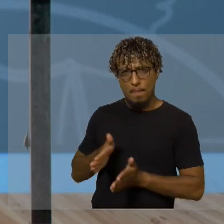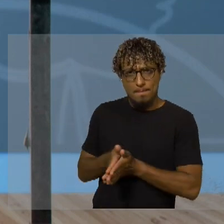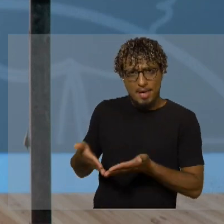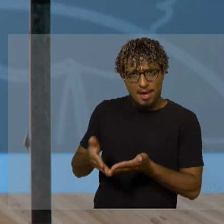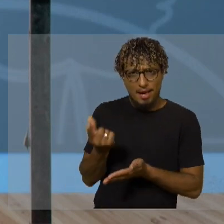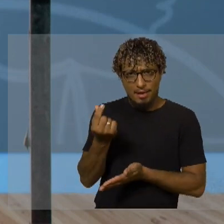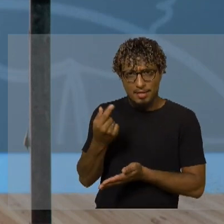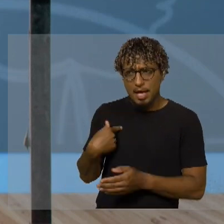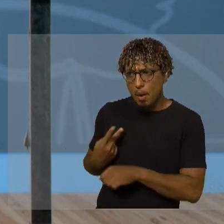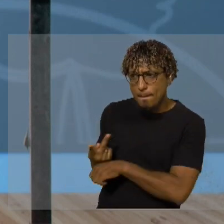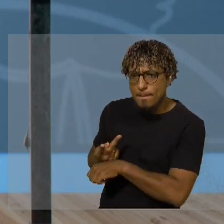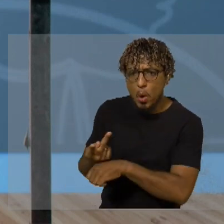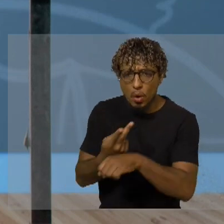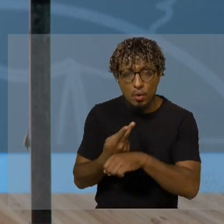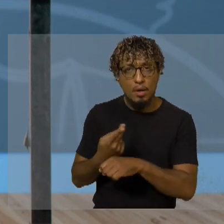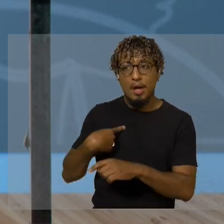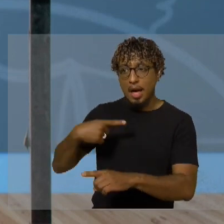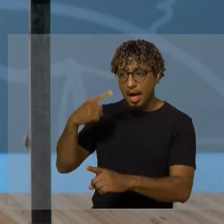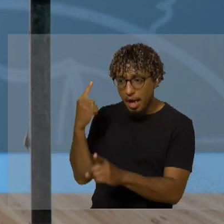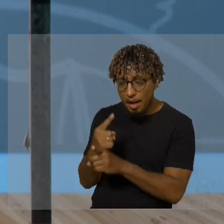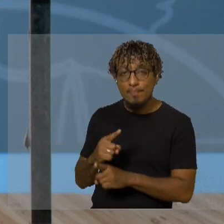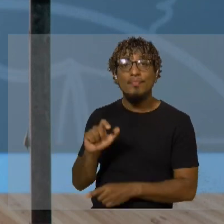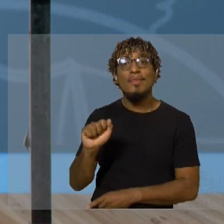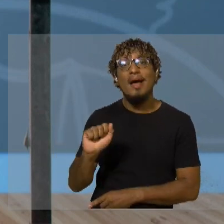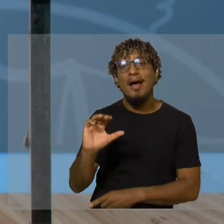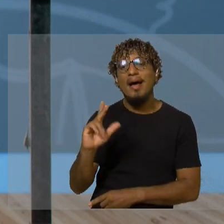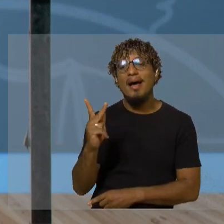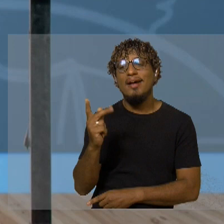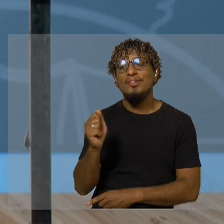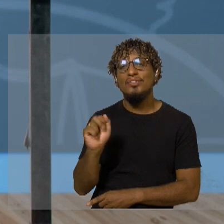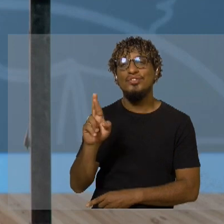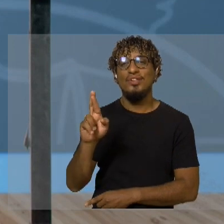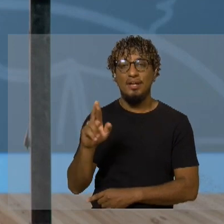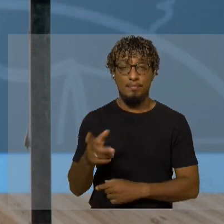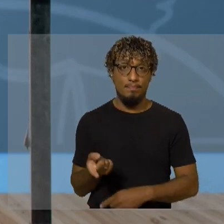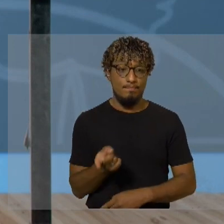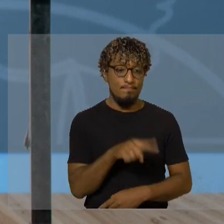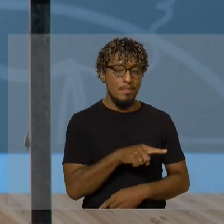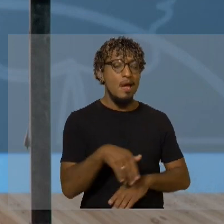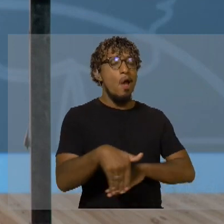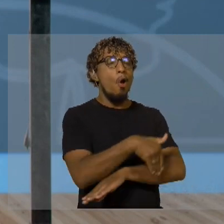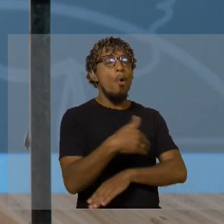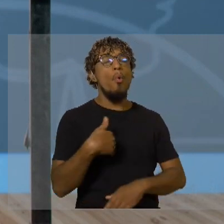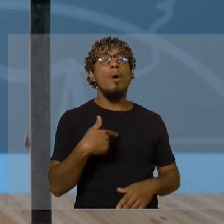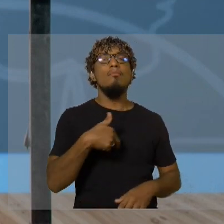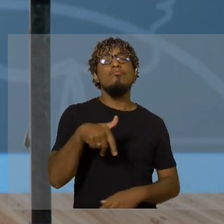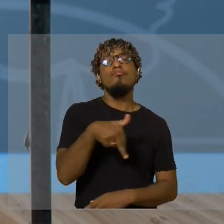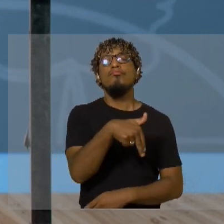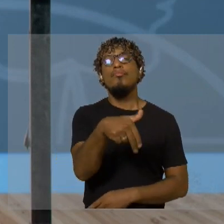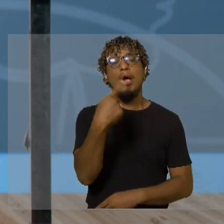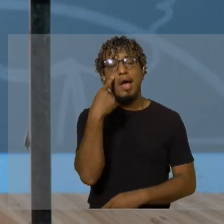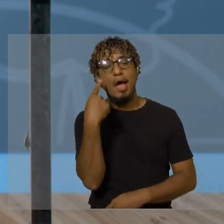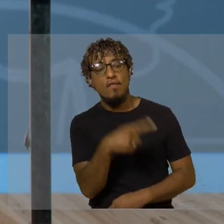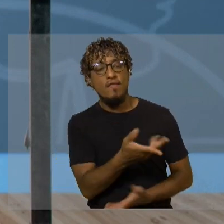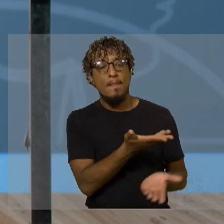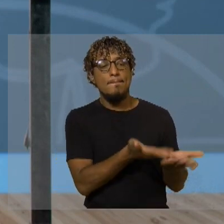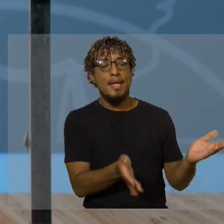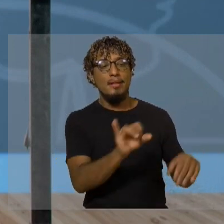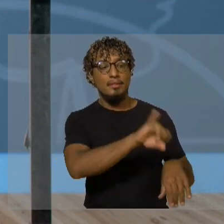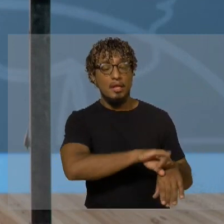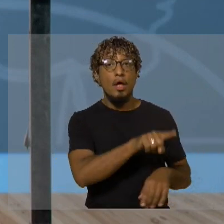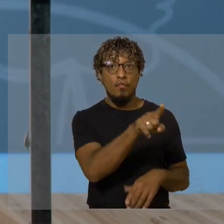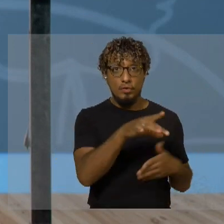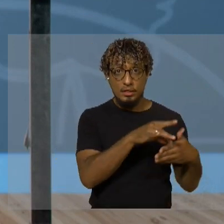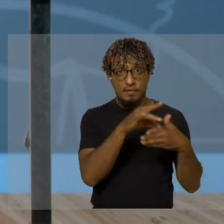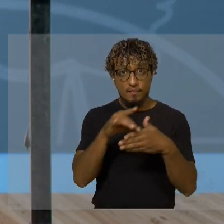ela aparecer, você deve dizer achei. Mas se você está passando pela rua e vê uma carteira perdida na calçada, deve ir à